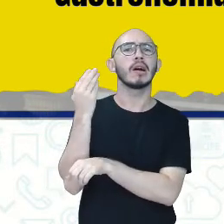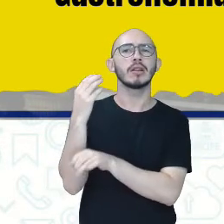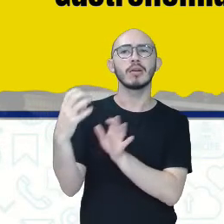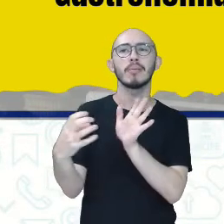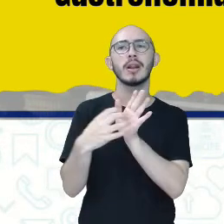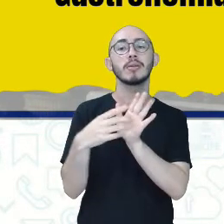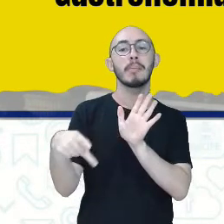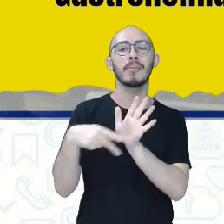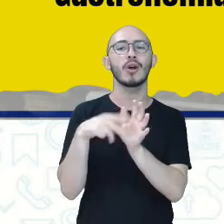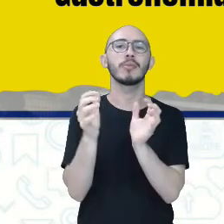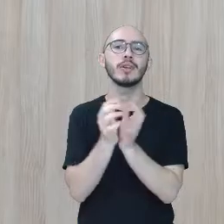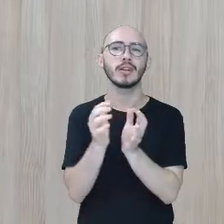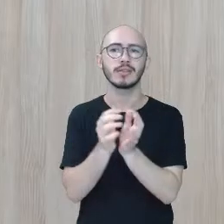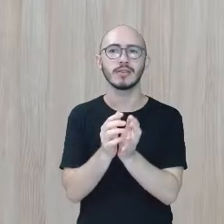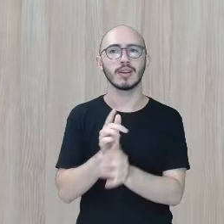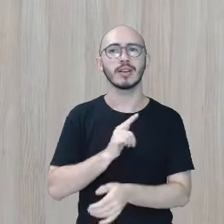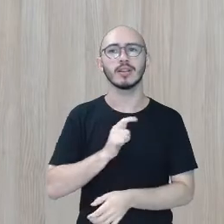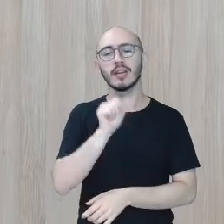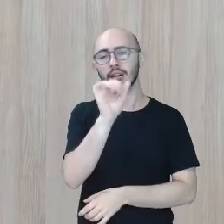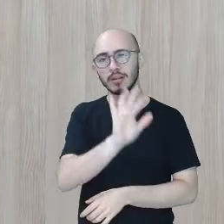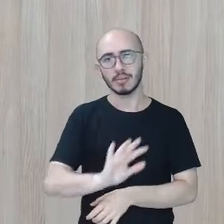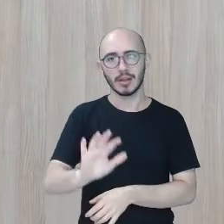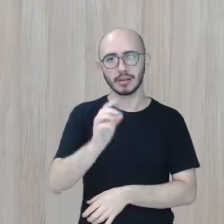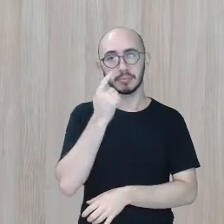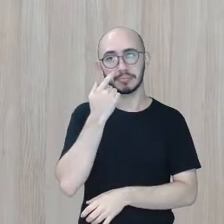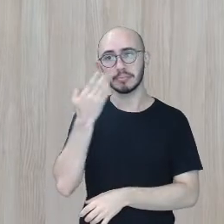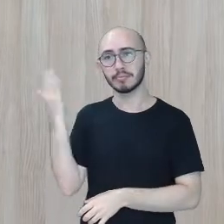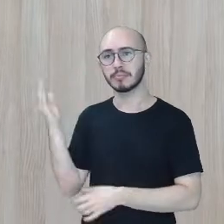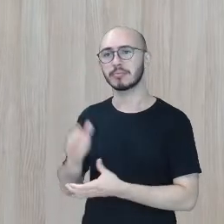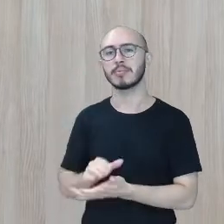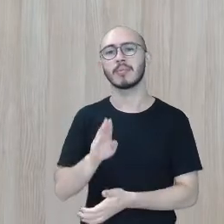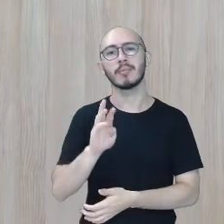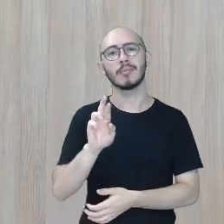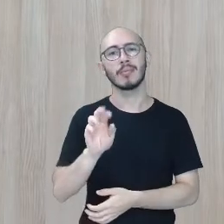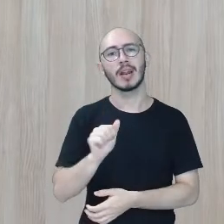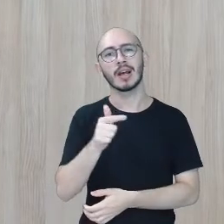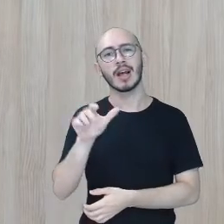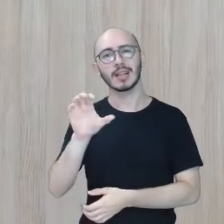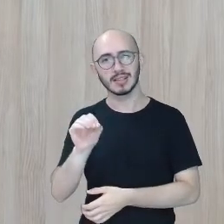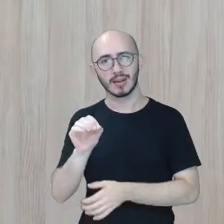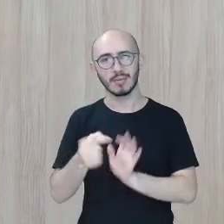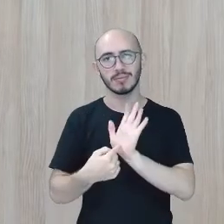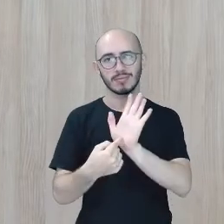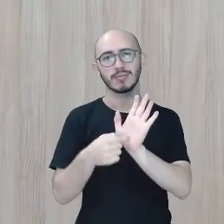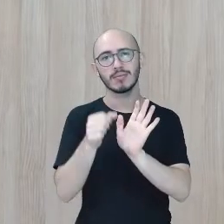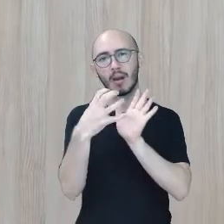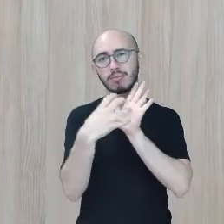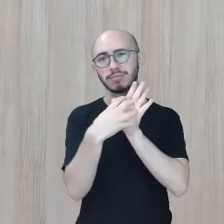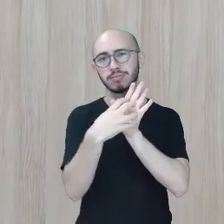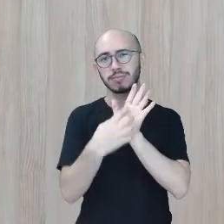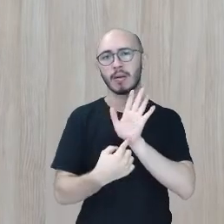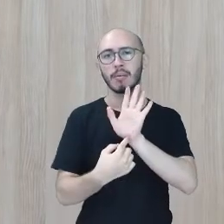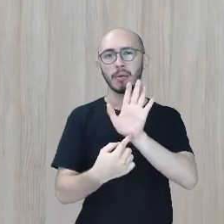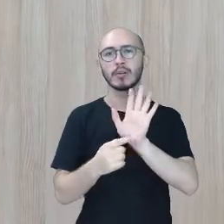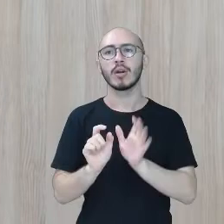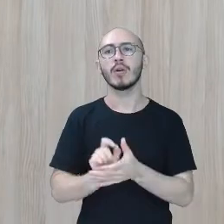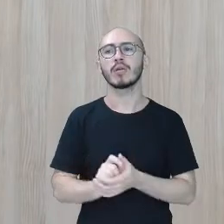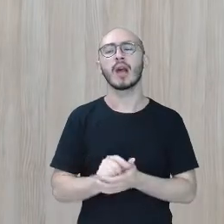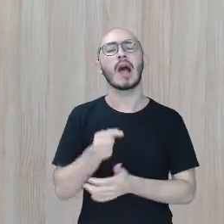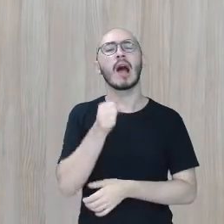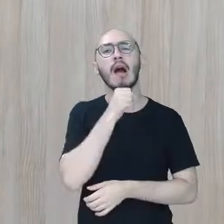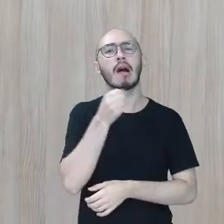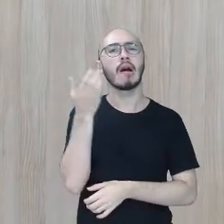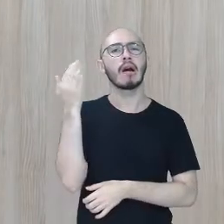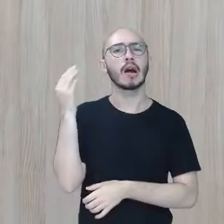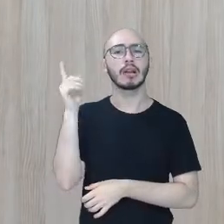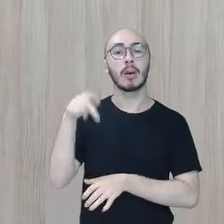gente mostrou aqui essa imagem, né? Esse brasão aqui, que está aqui na imagem, ele é o